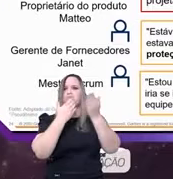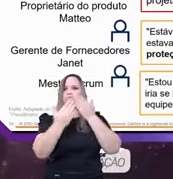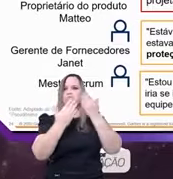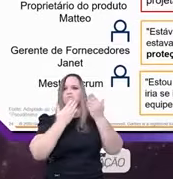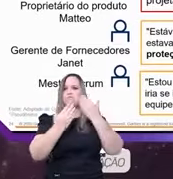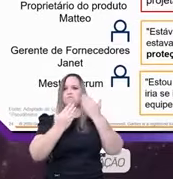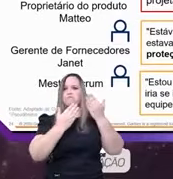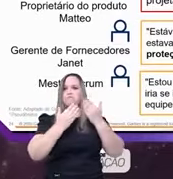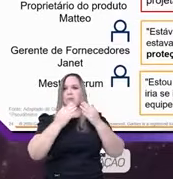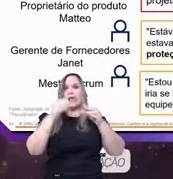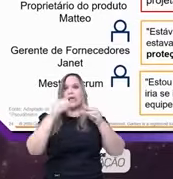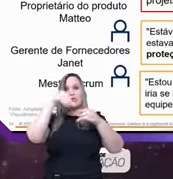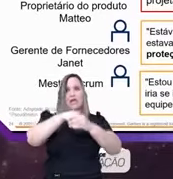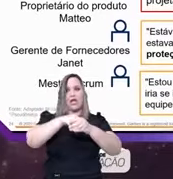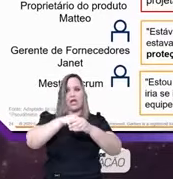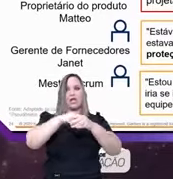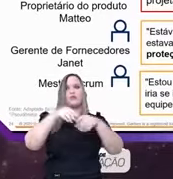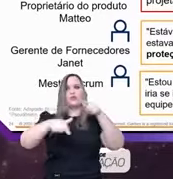serviço público.